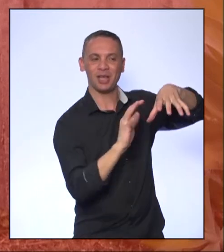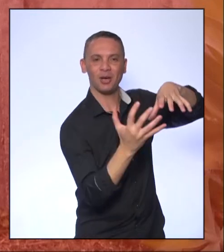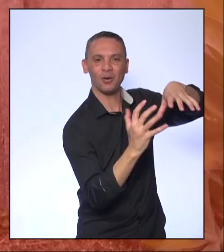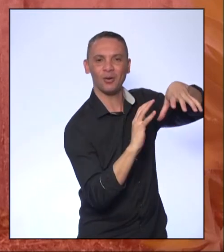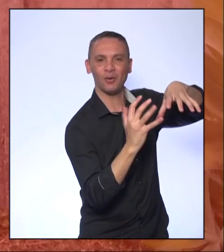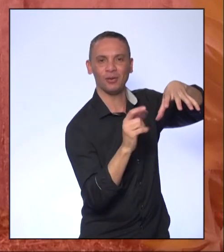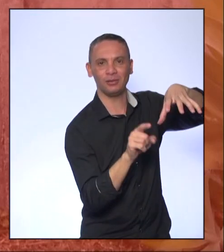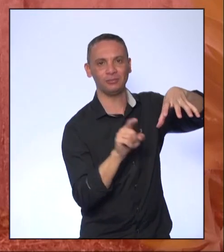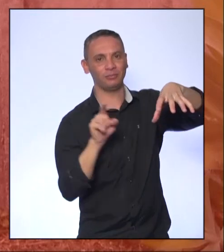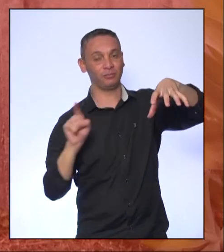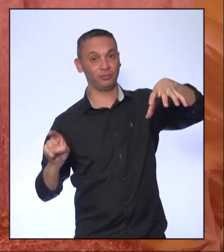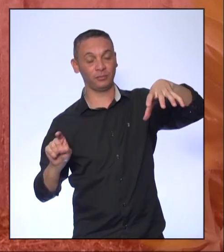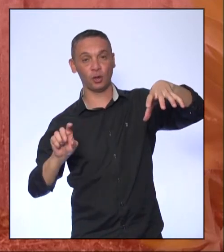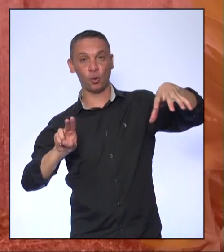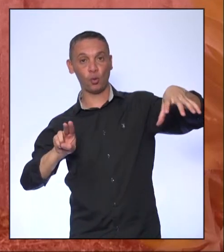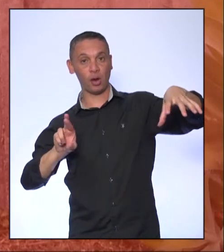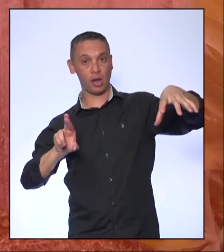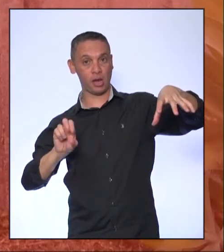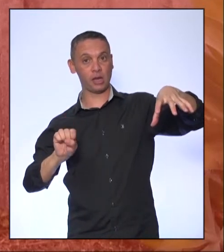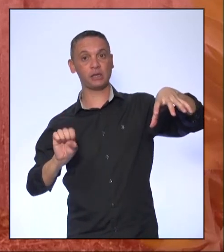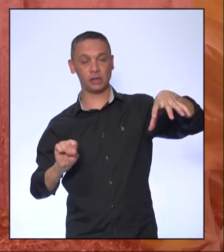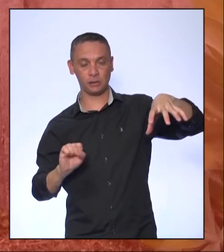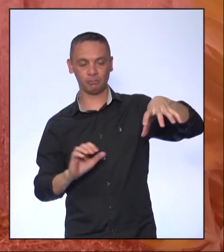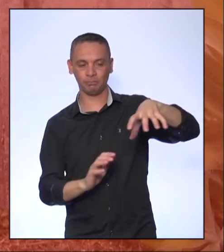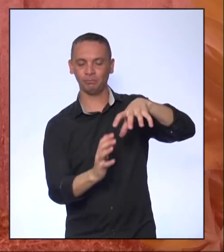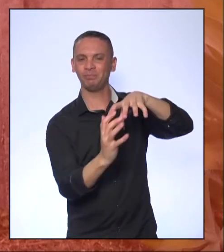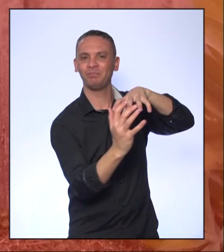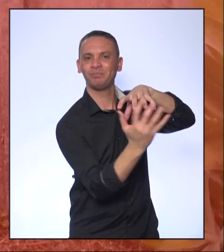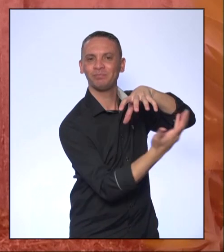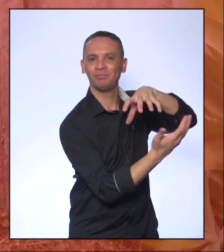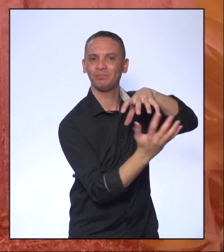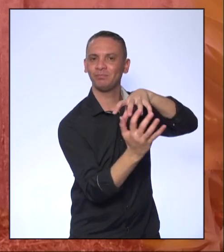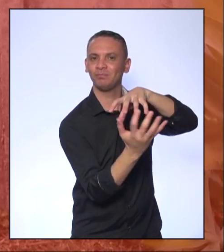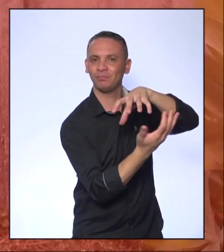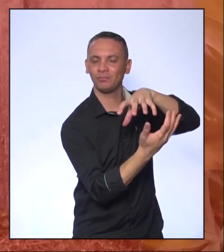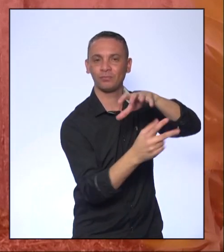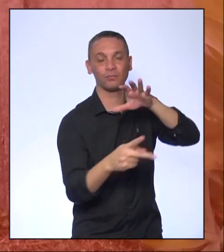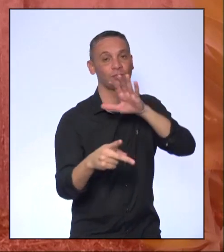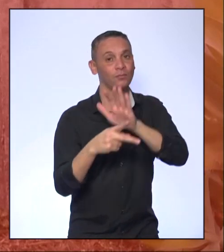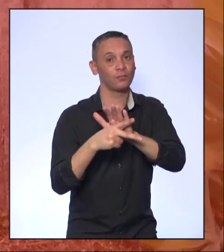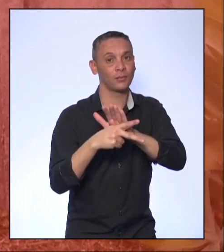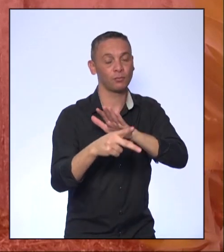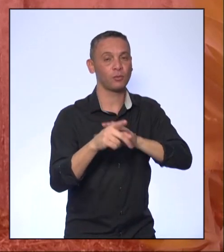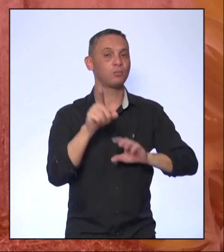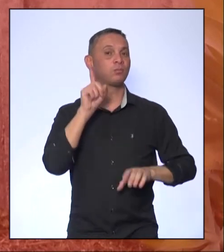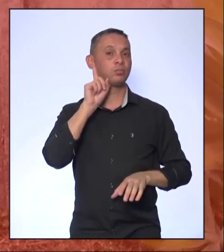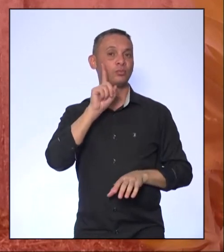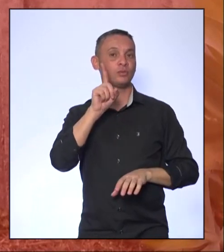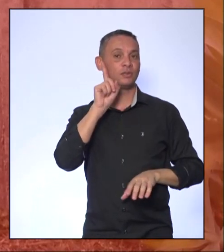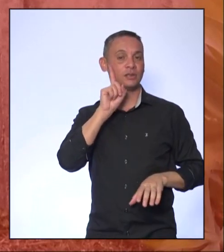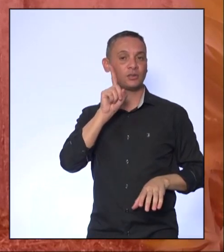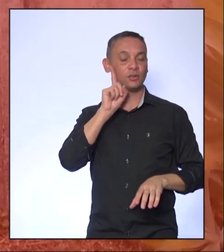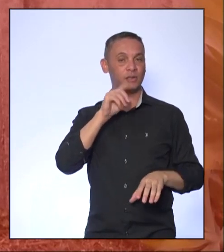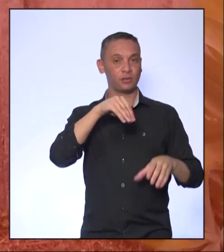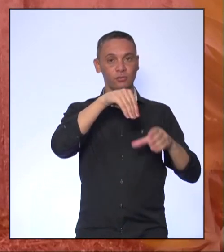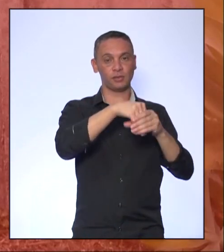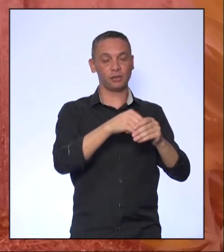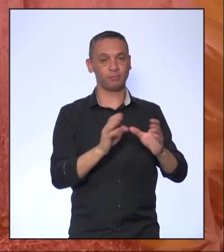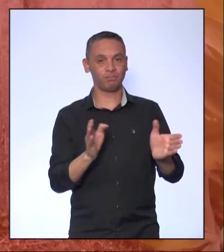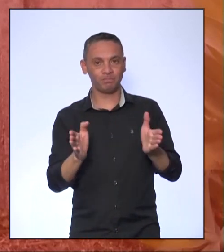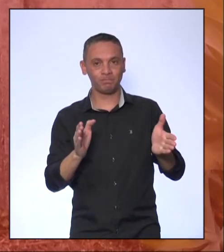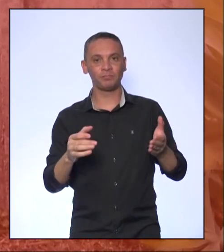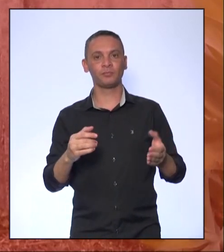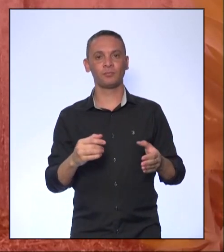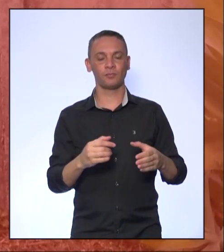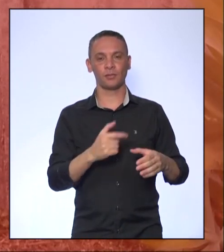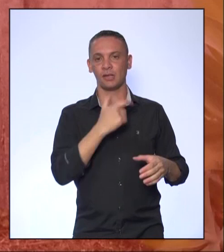domínio da União Soviética. Já o lado ocidental ficou sob controle dos Estados Unidos e seus aliados,